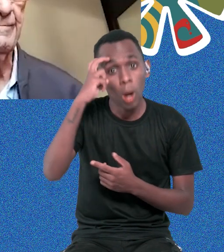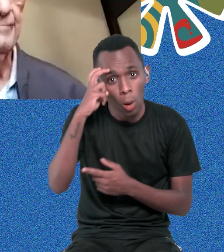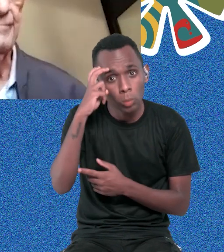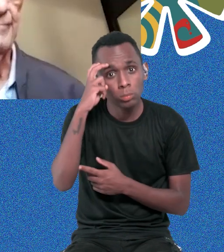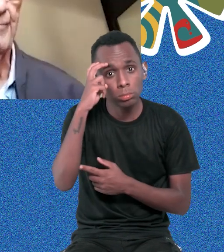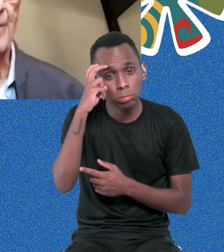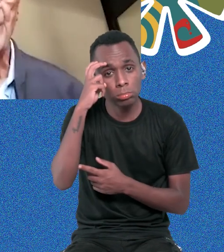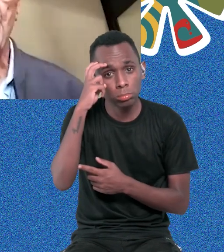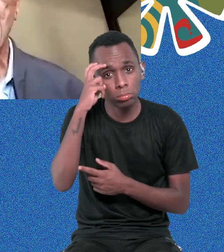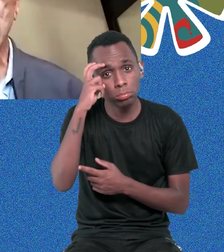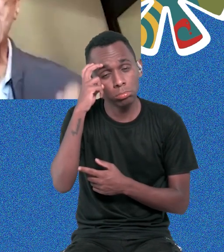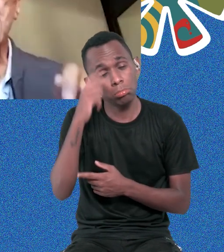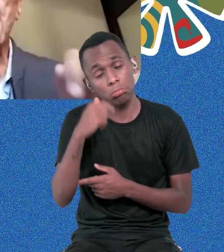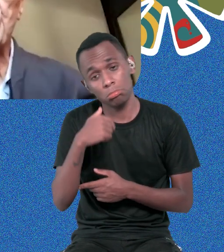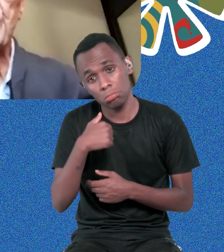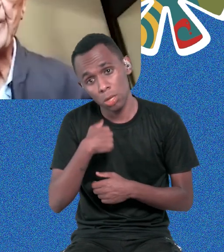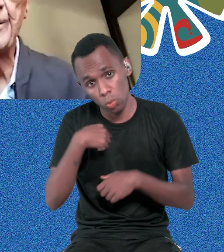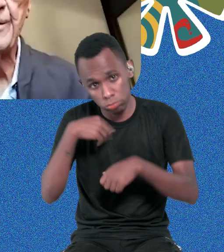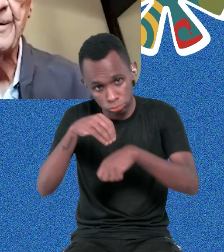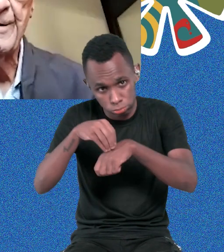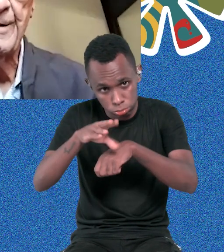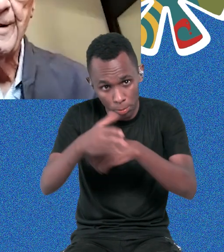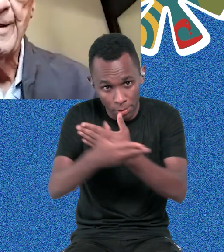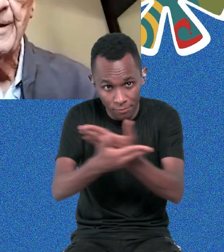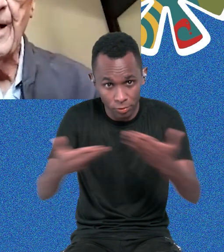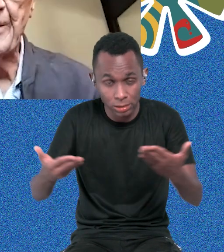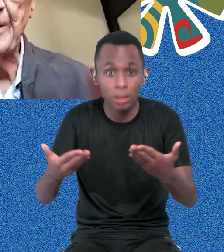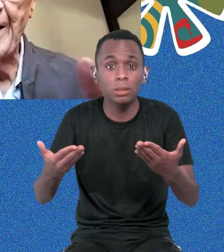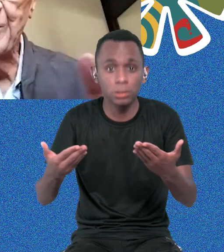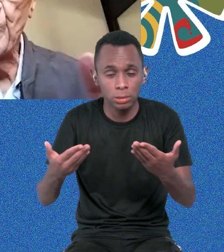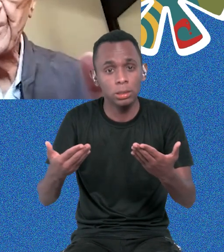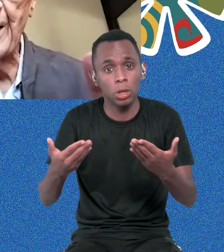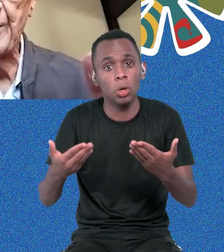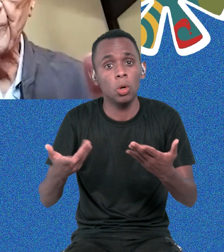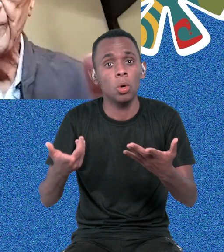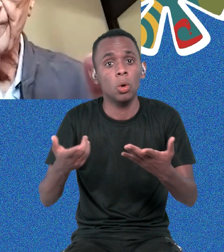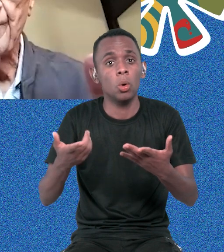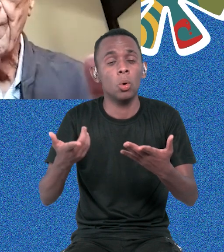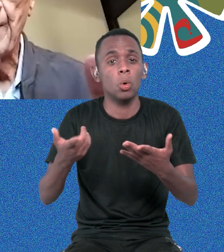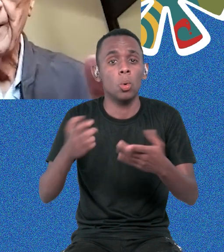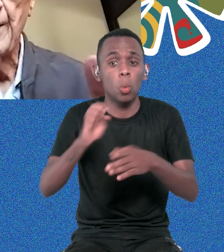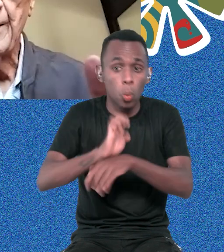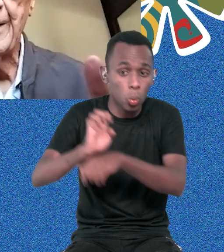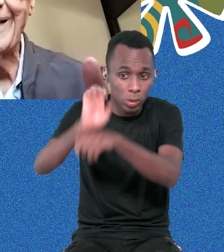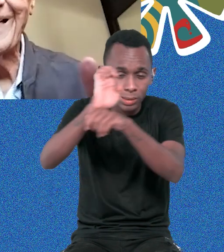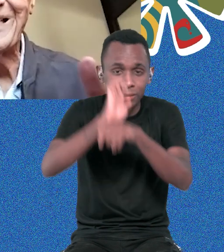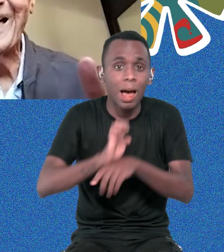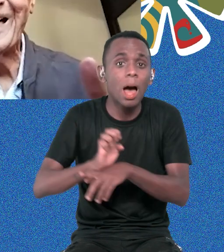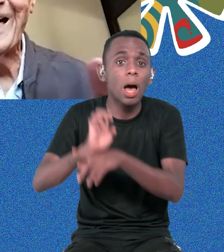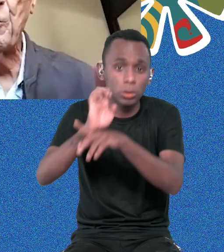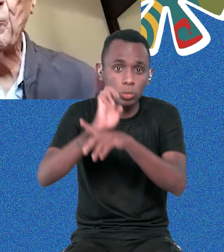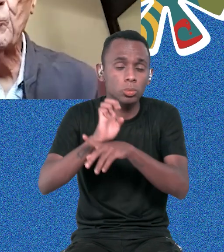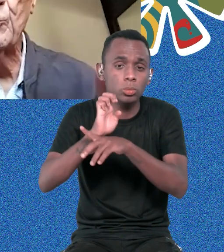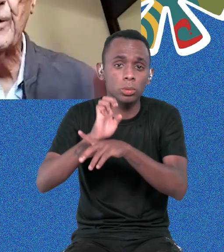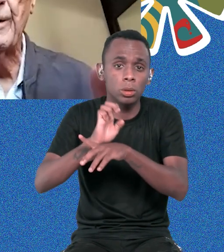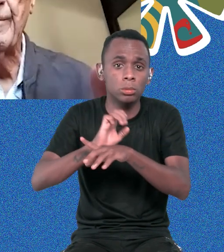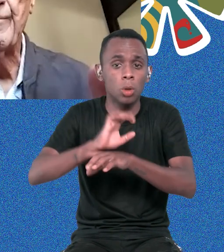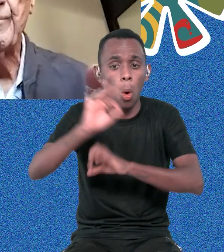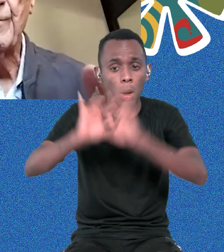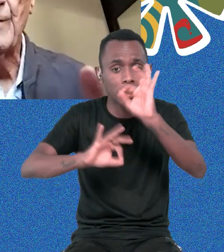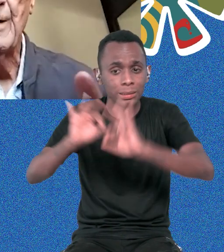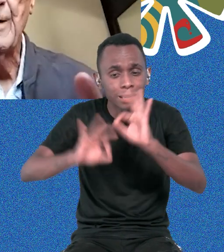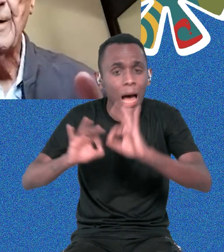culturais? Eu diria para vocês que, apesar do Estado ter desterrado a